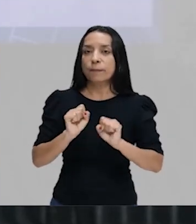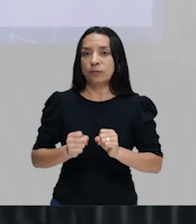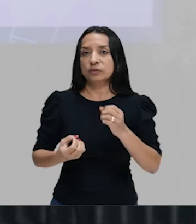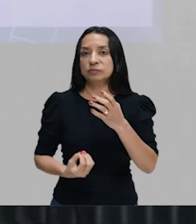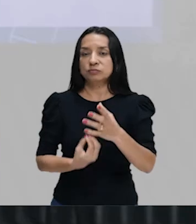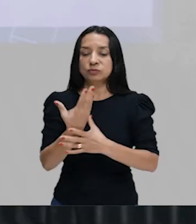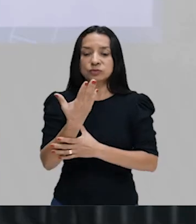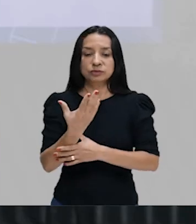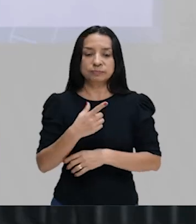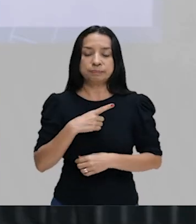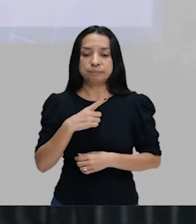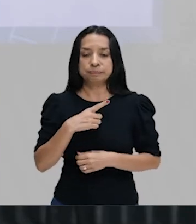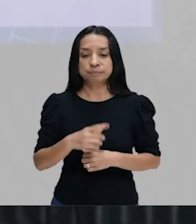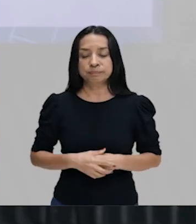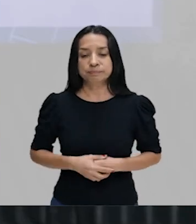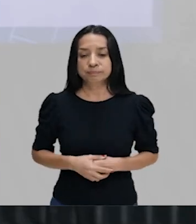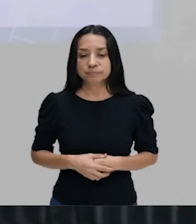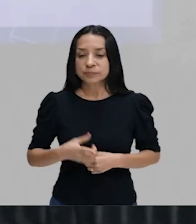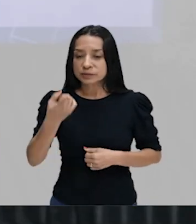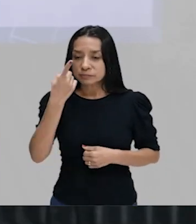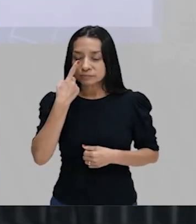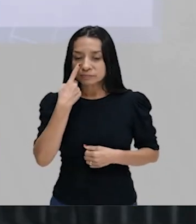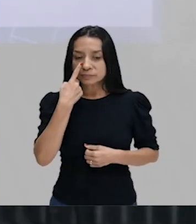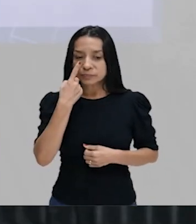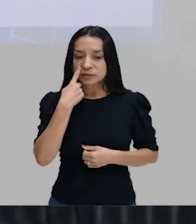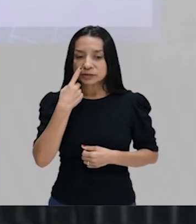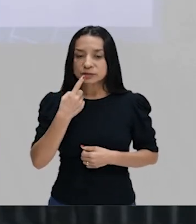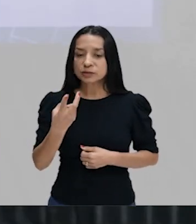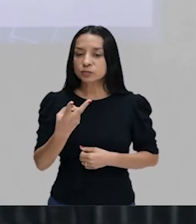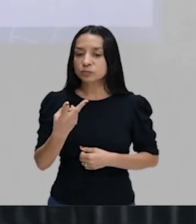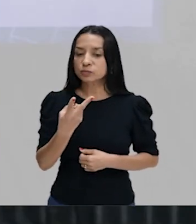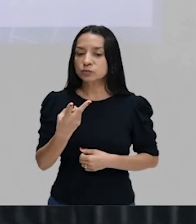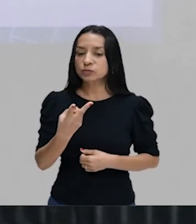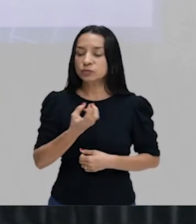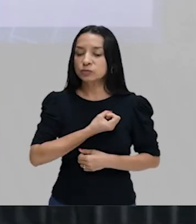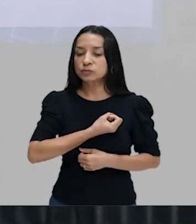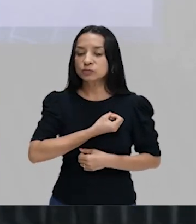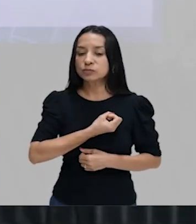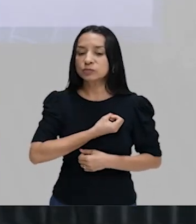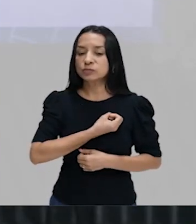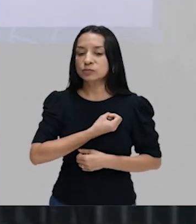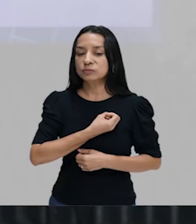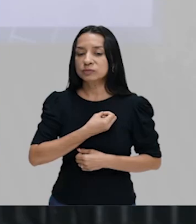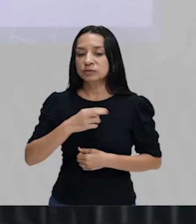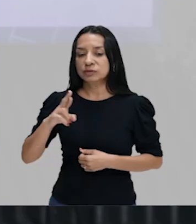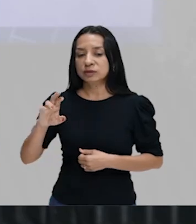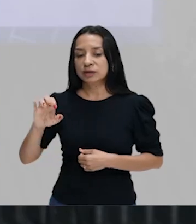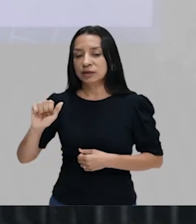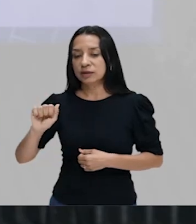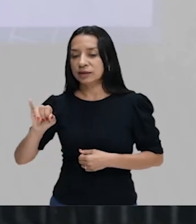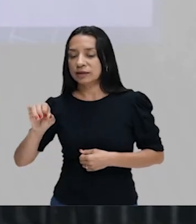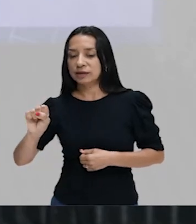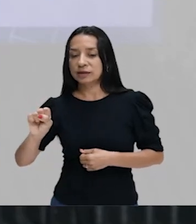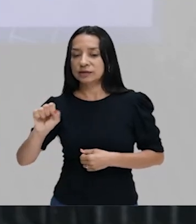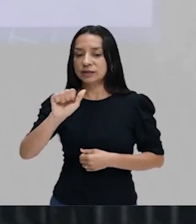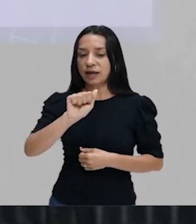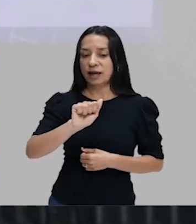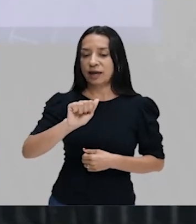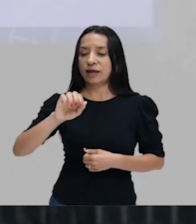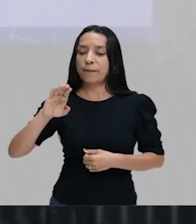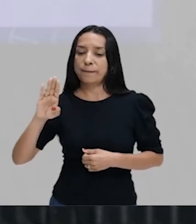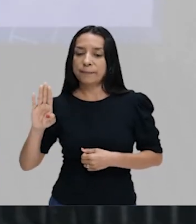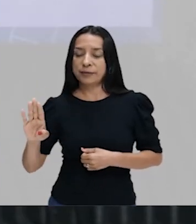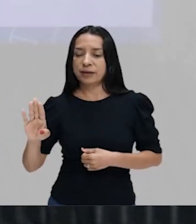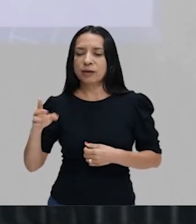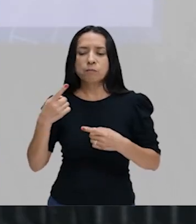tá? Então, veja, se dados dois números reais A e B, obviamente, né, com A menor do que B, Renata,